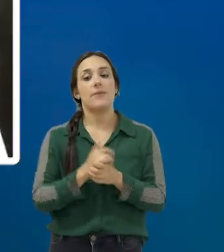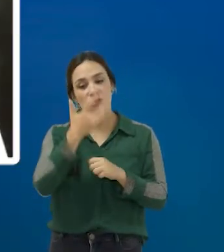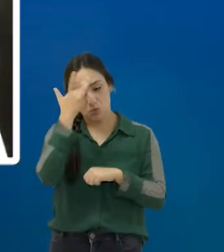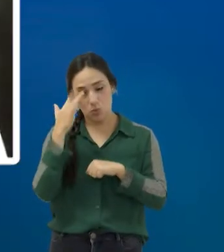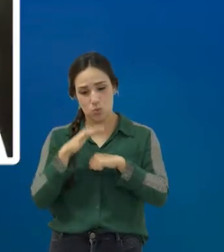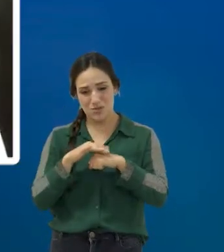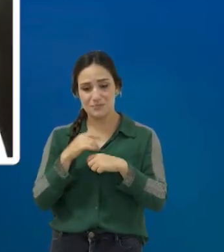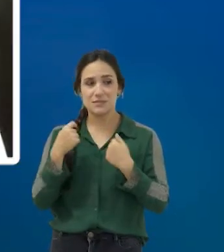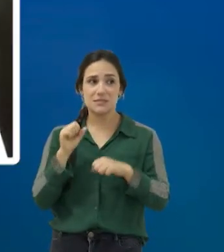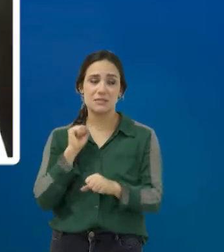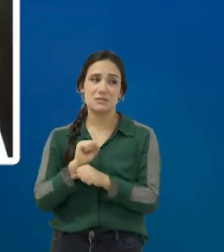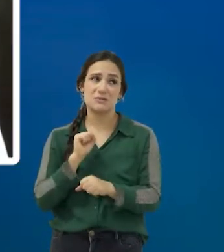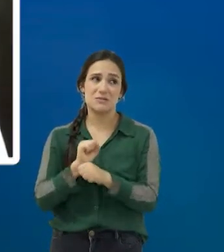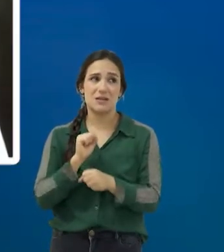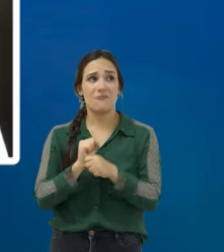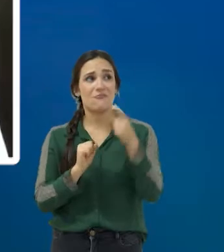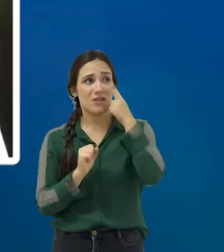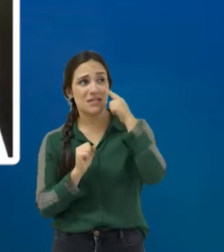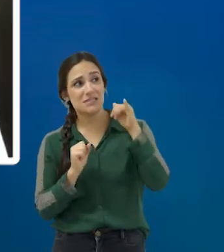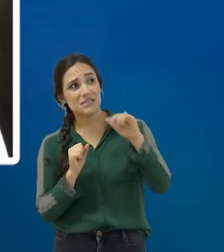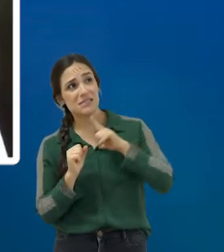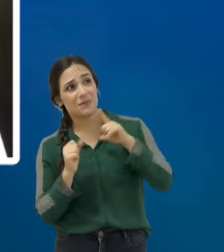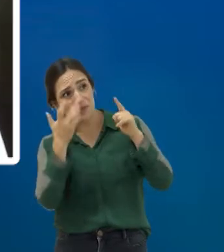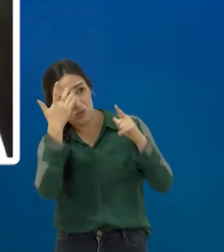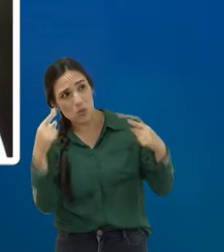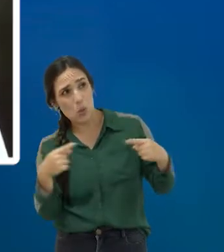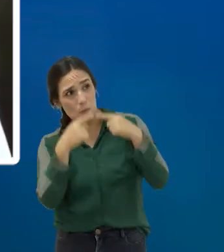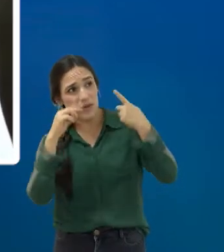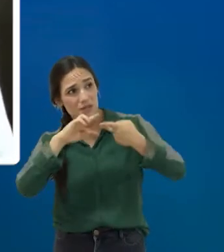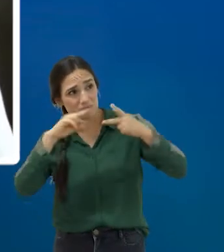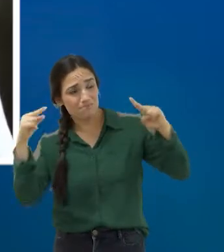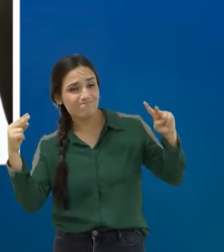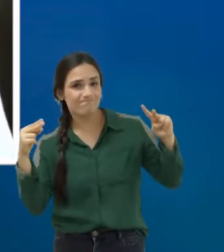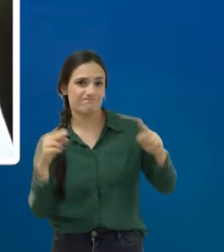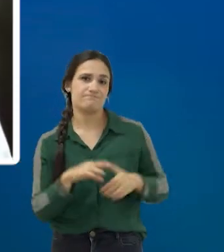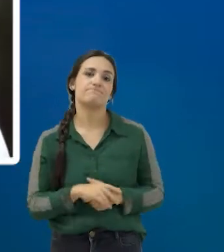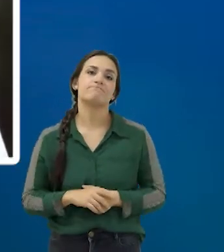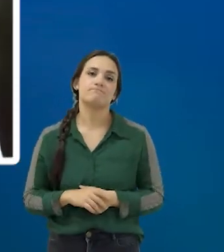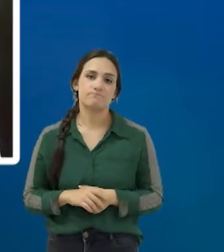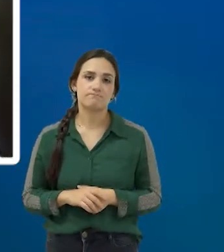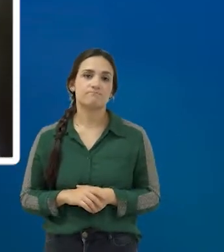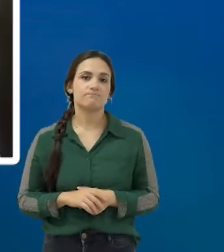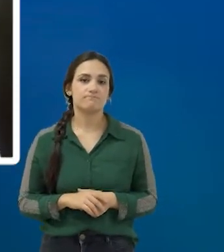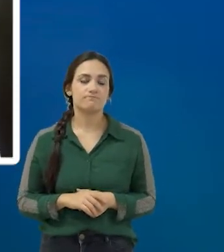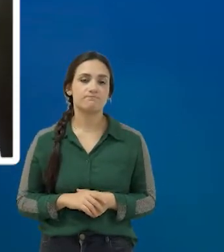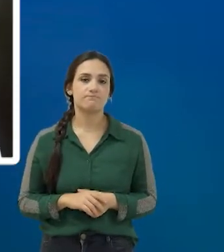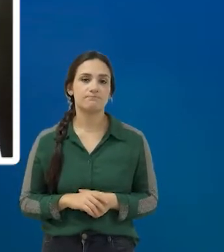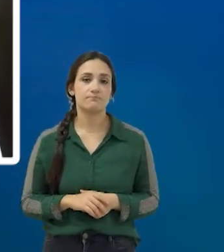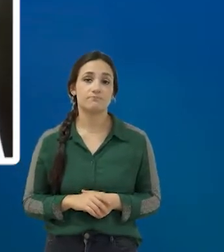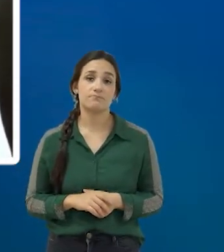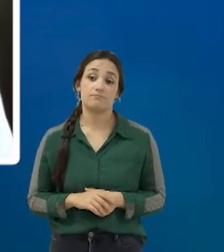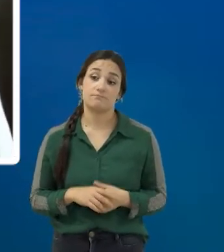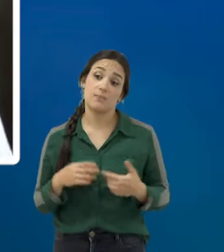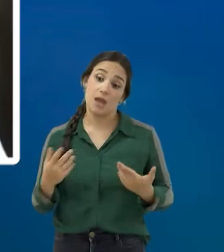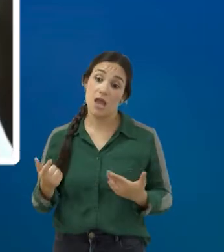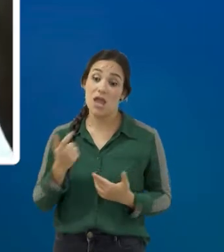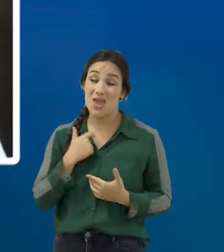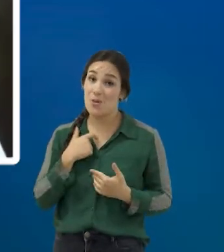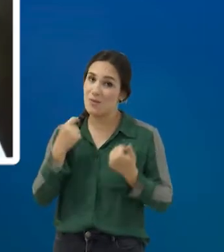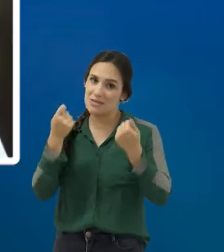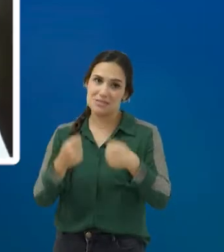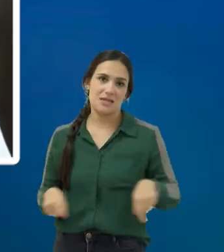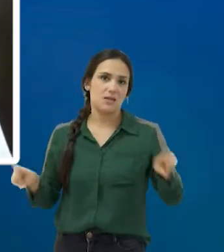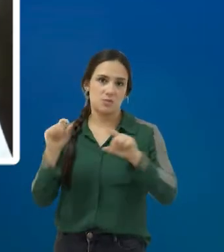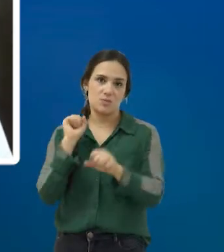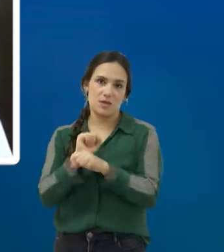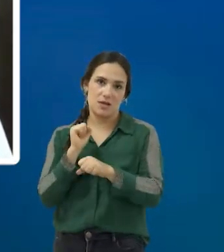o surgimento de um doador compatível para que eles possam fazer o transplante. No meu caso, eu não